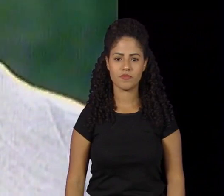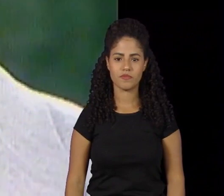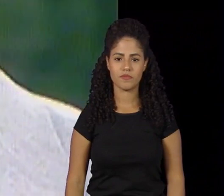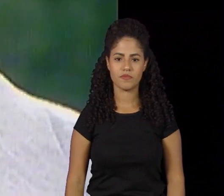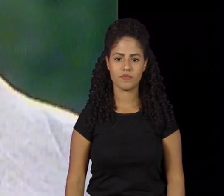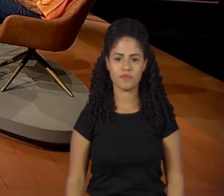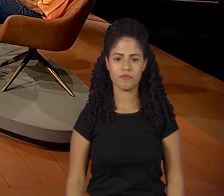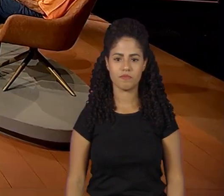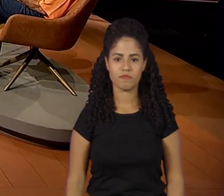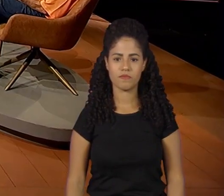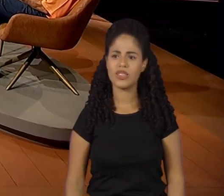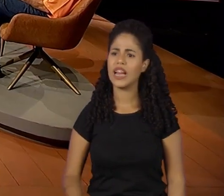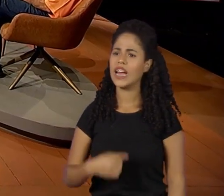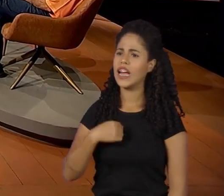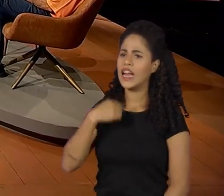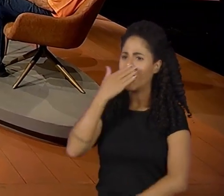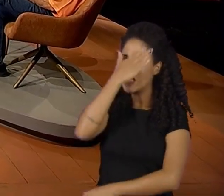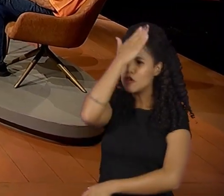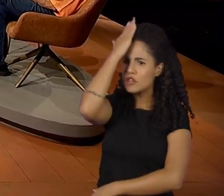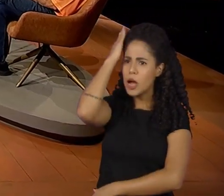Eu tinha cabelo, cara.